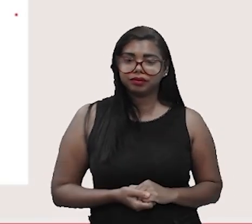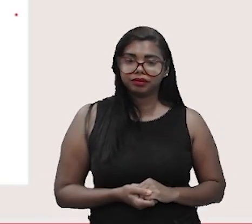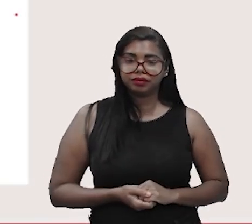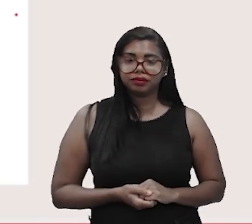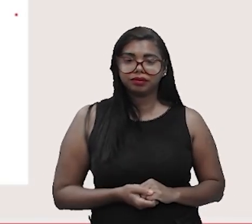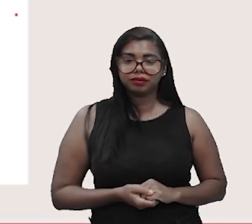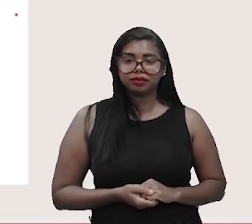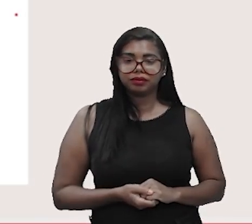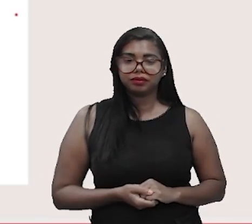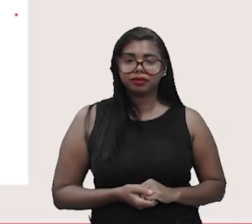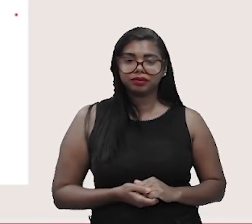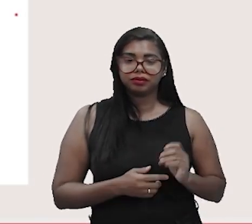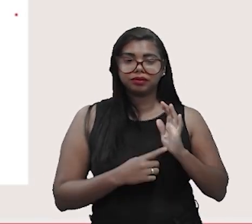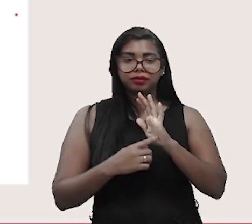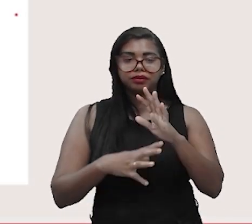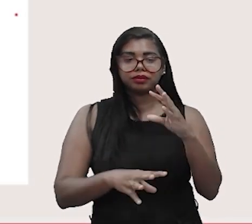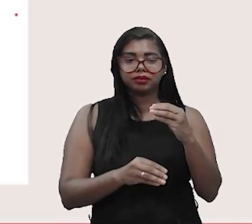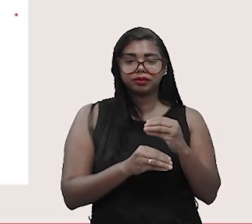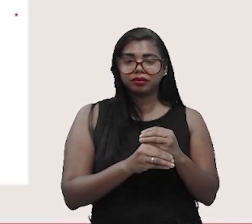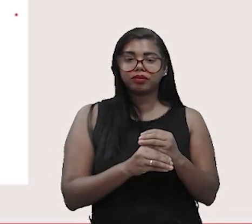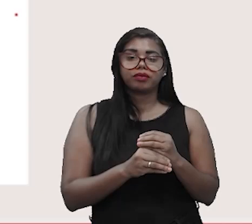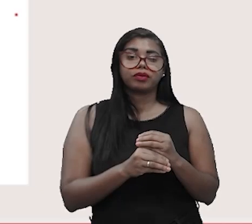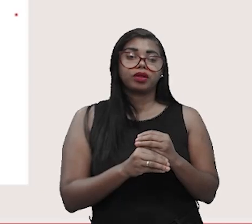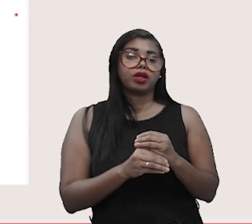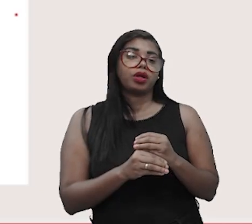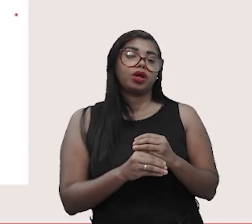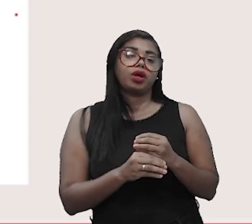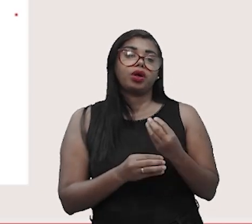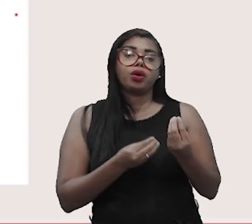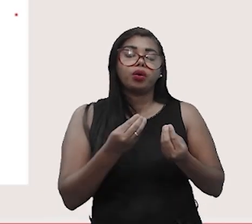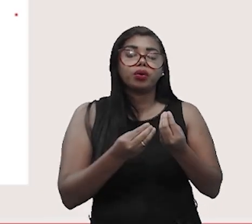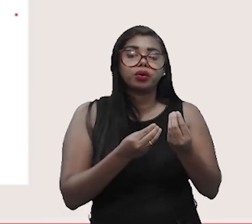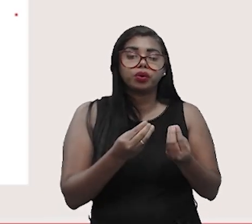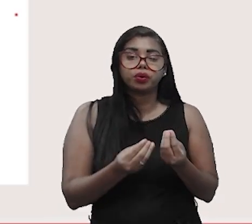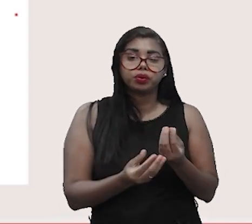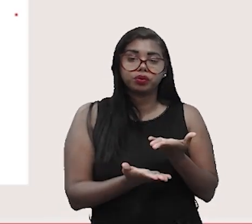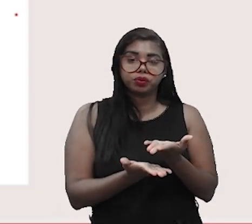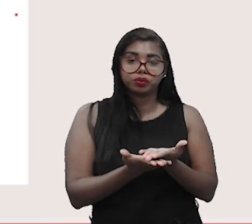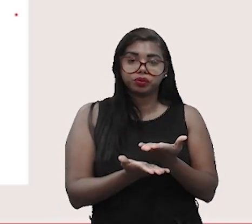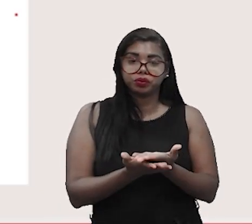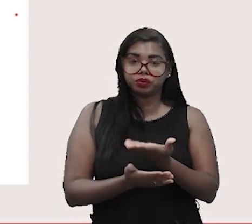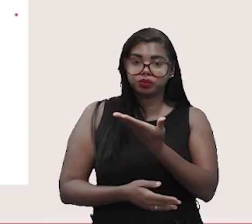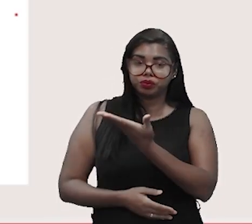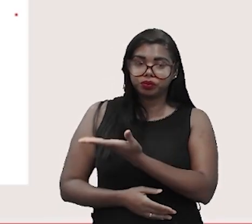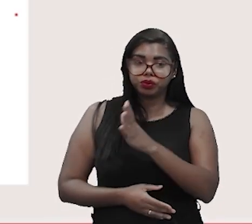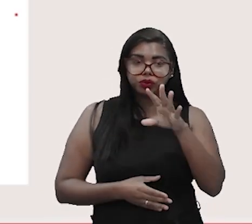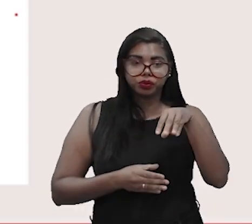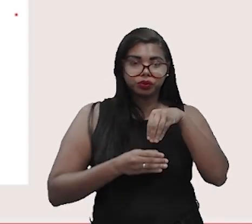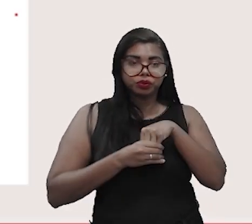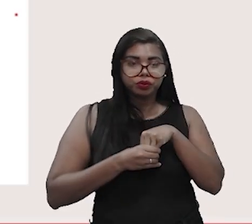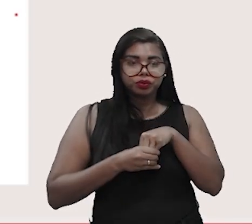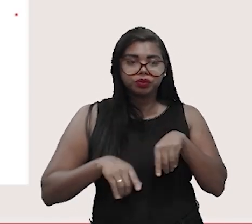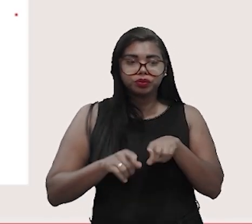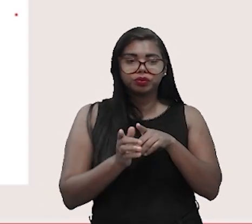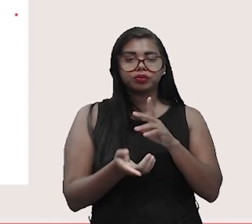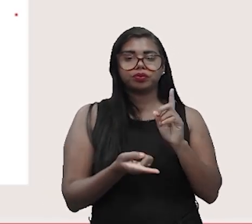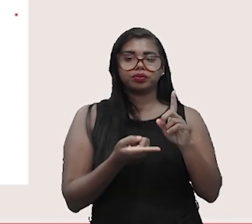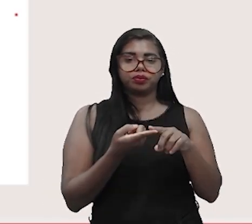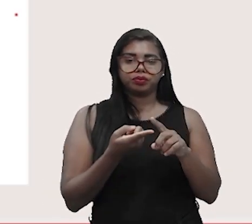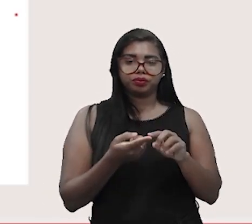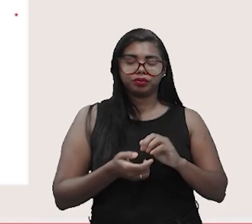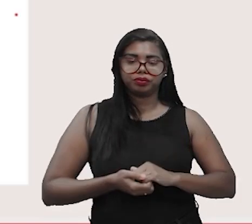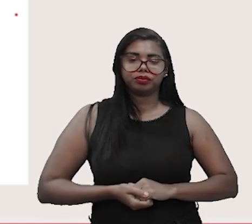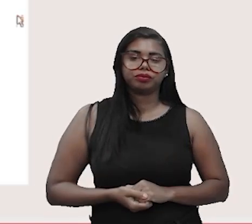inadequado em razão do grau de polidez distinto entre os interlocutores. Grau de polidez,